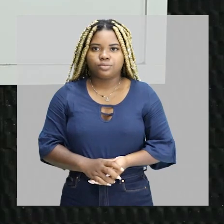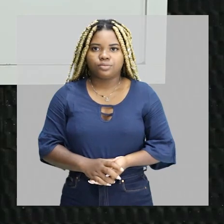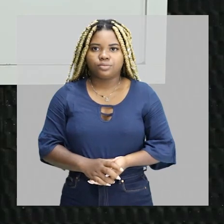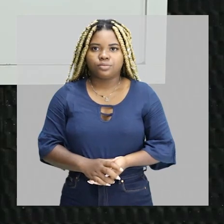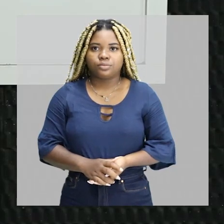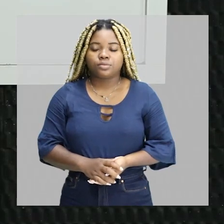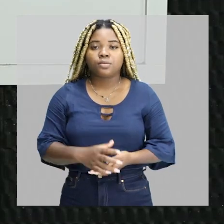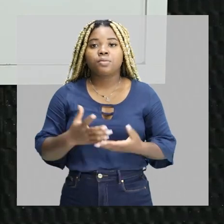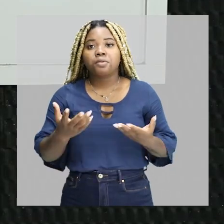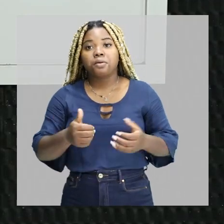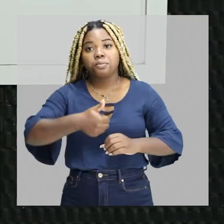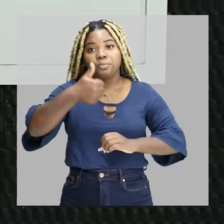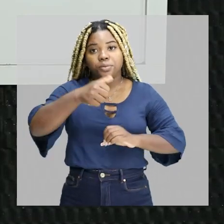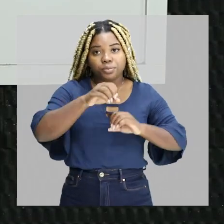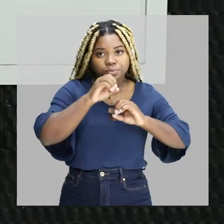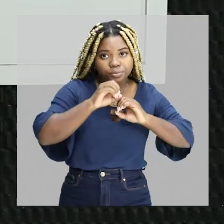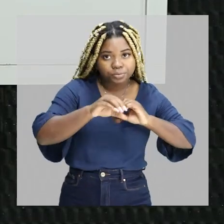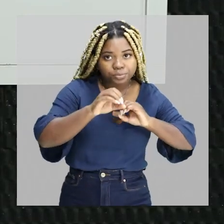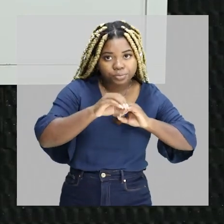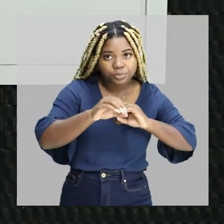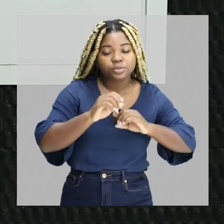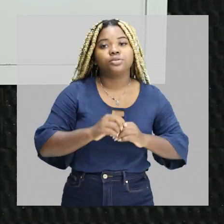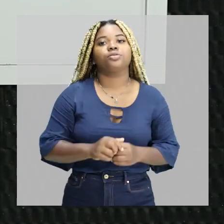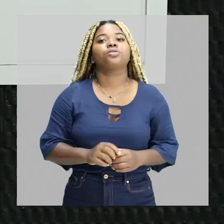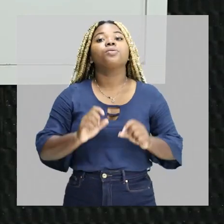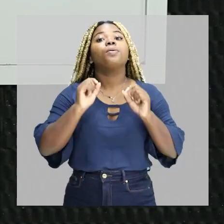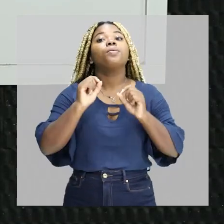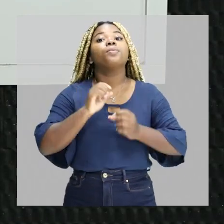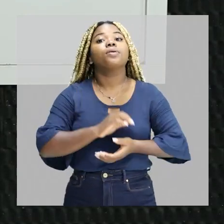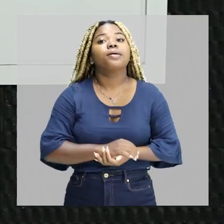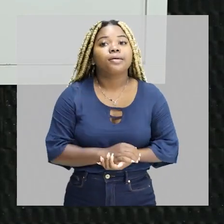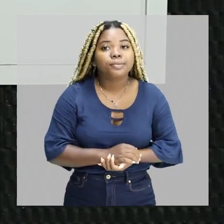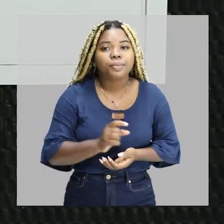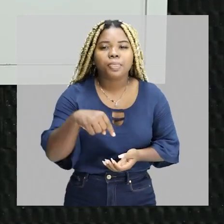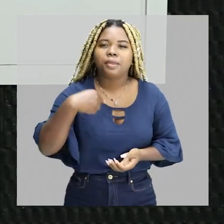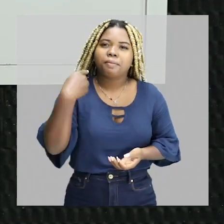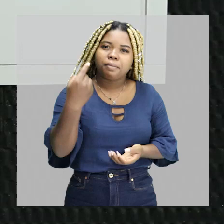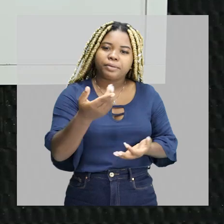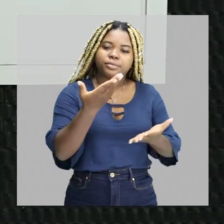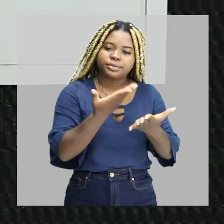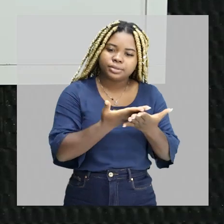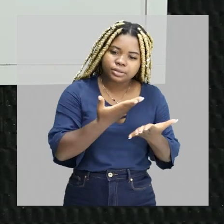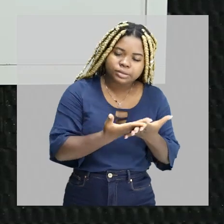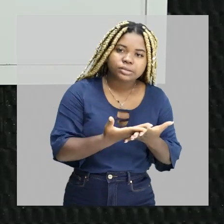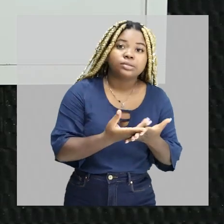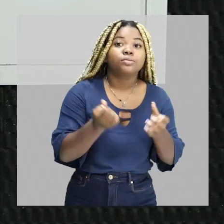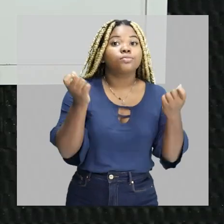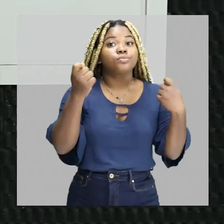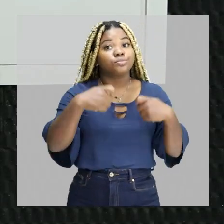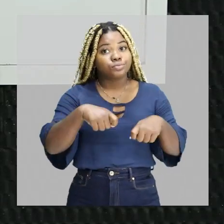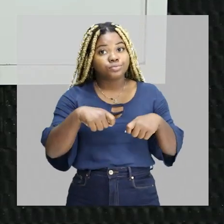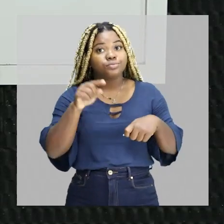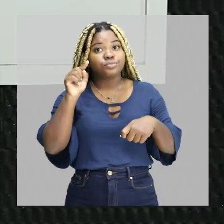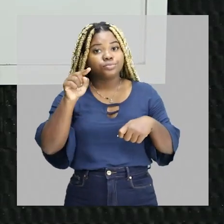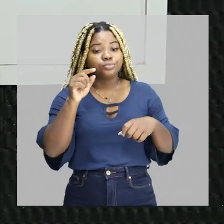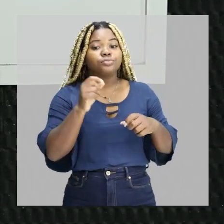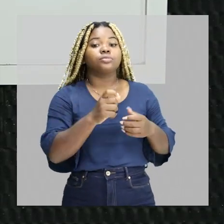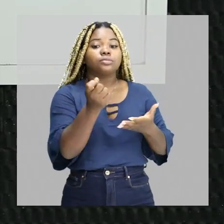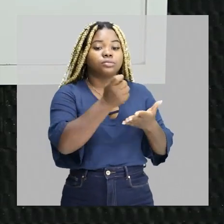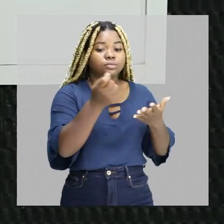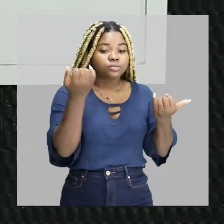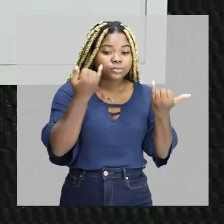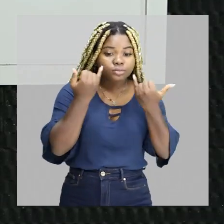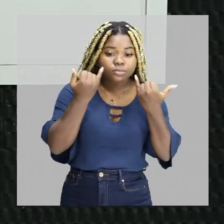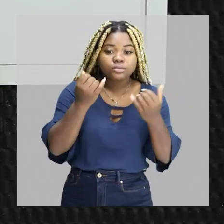que vocês, né, depois de assistir essa aula, que você possa, né, rever essa aula, fazer suas anotações, ok?